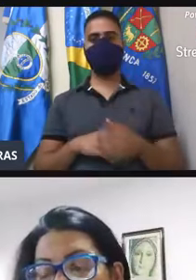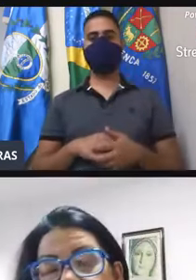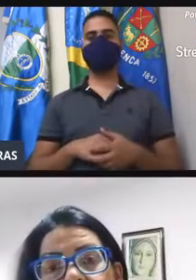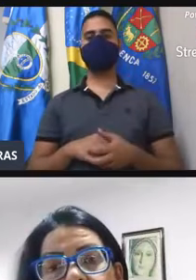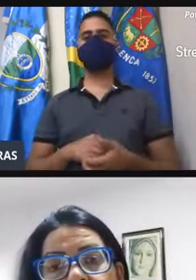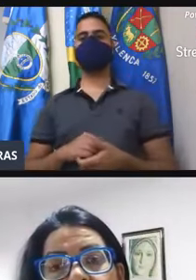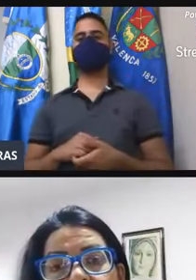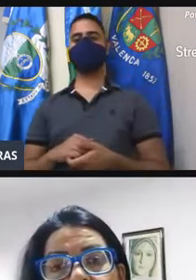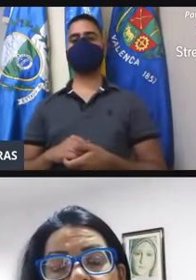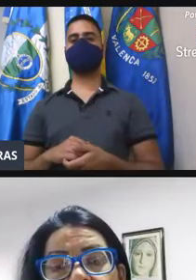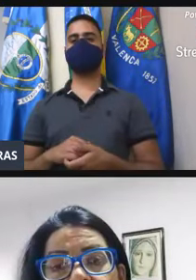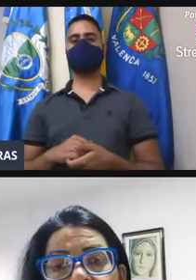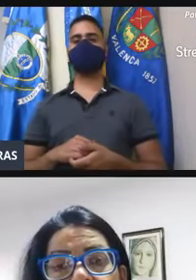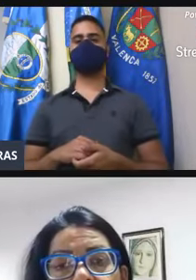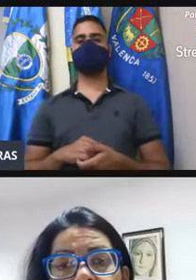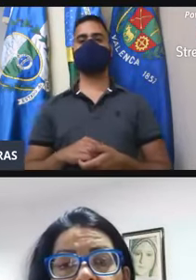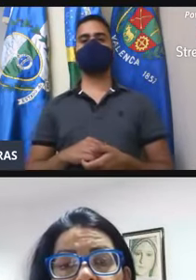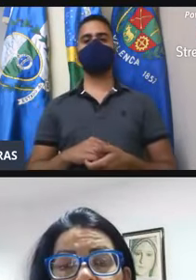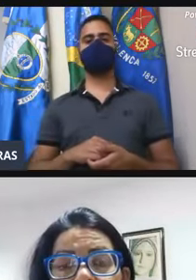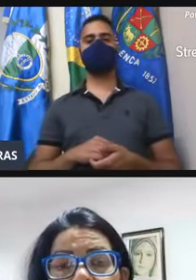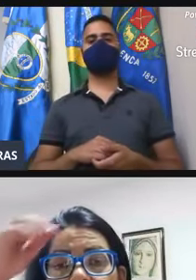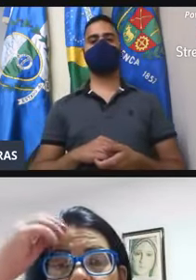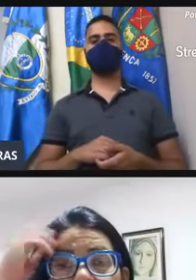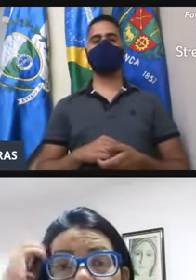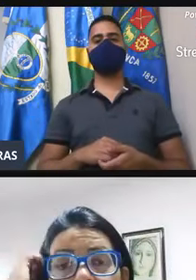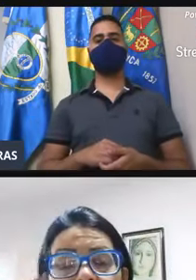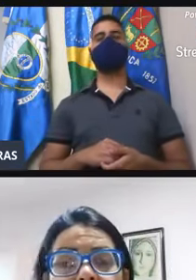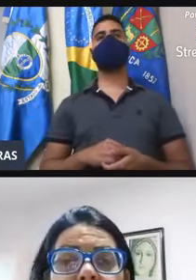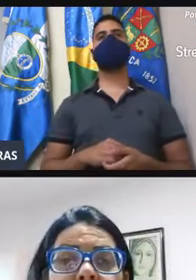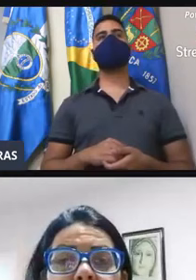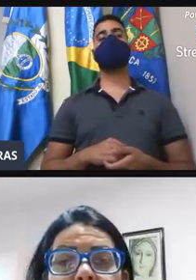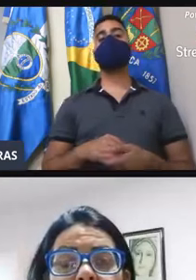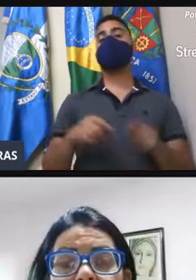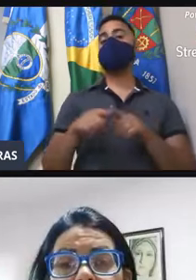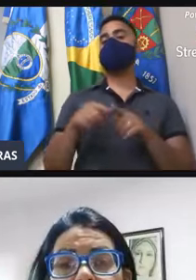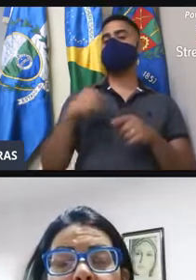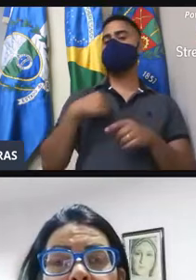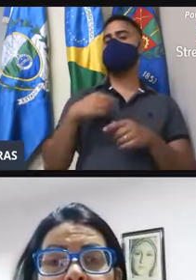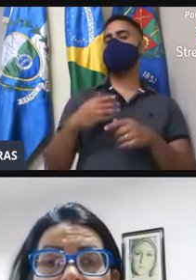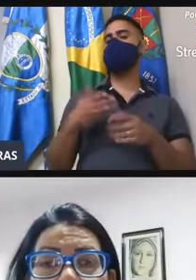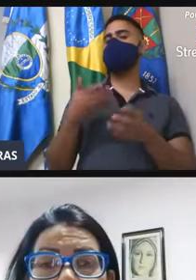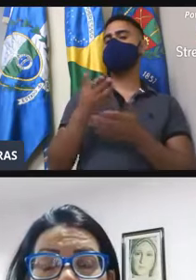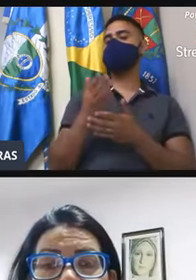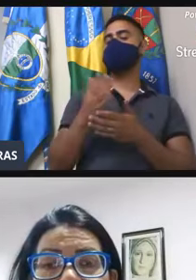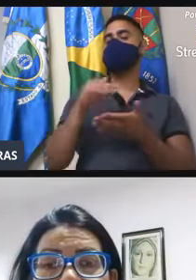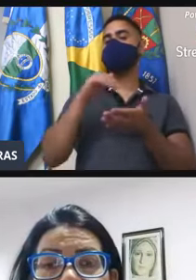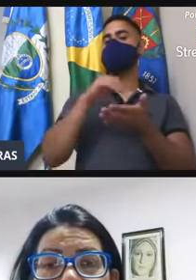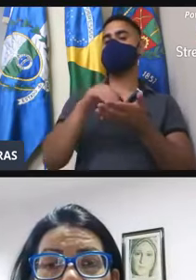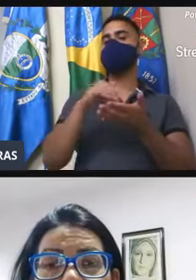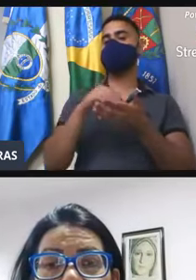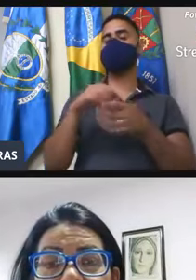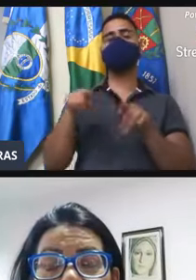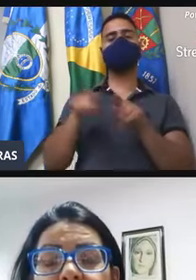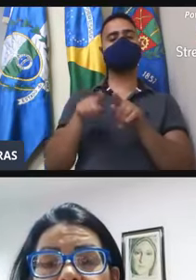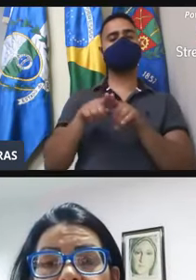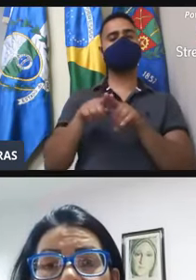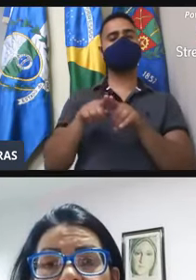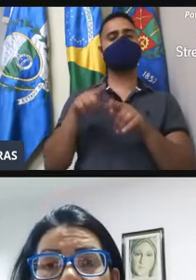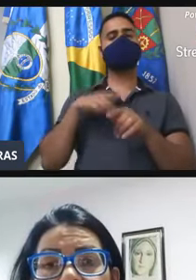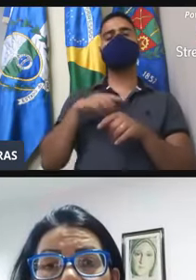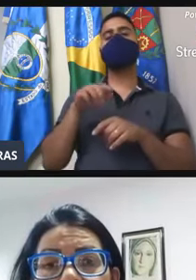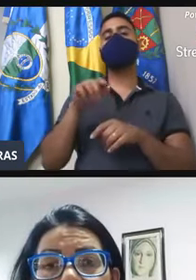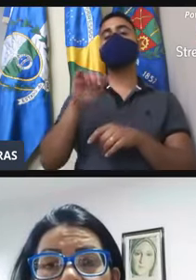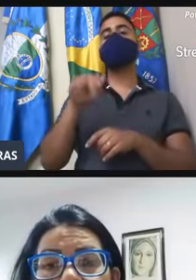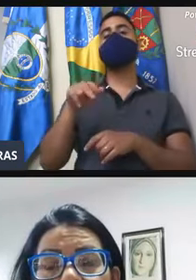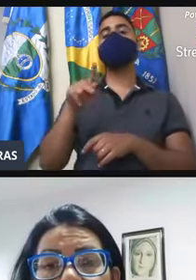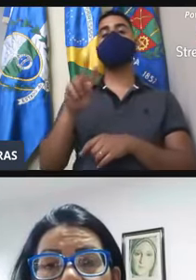cestas básicas, quando eu peguei a Secretaria Municipal de Assistência Social em 13 de abril, já vi um empenho. Já vi